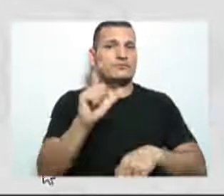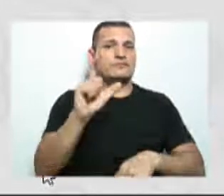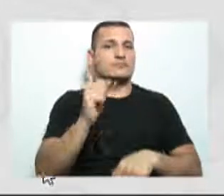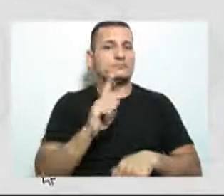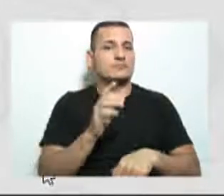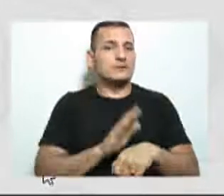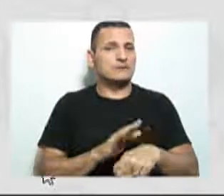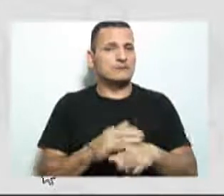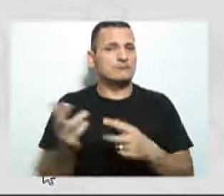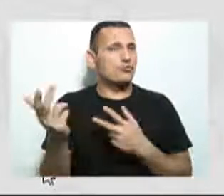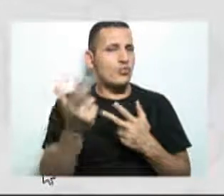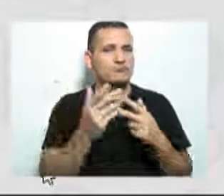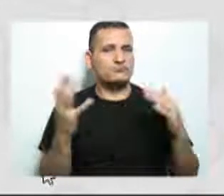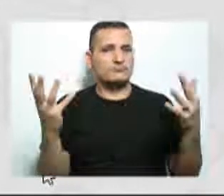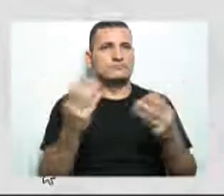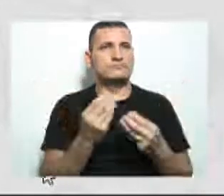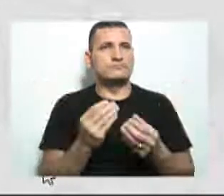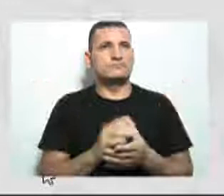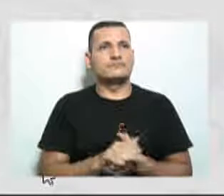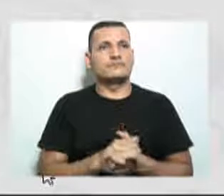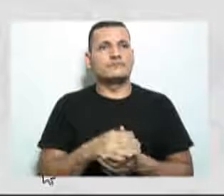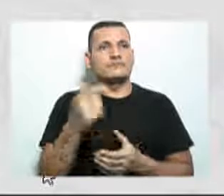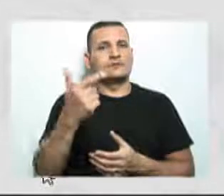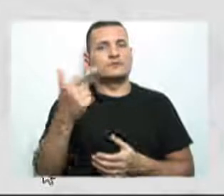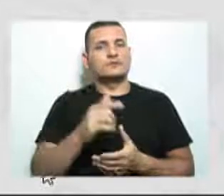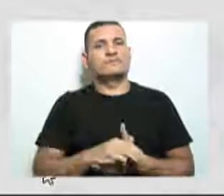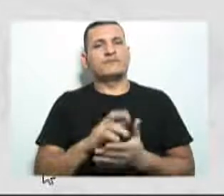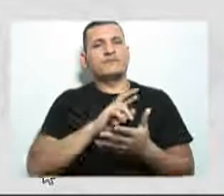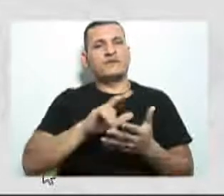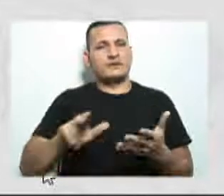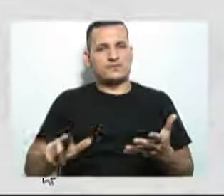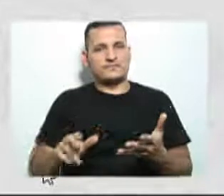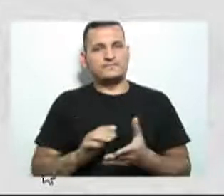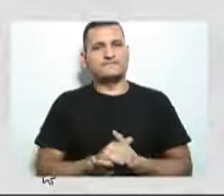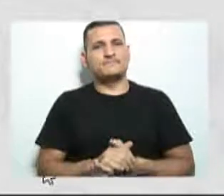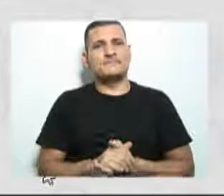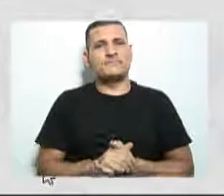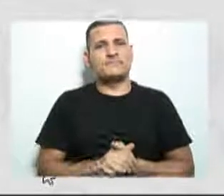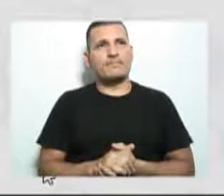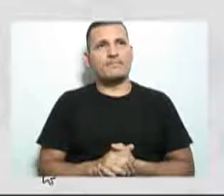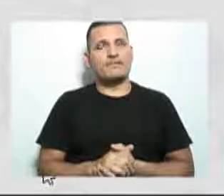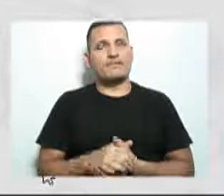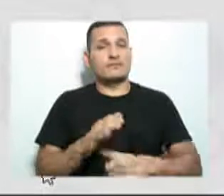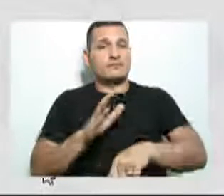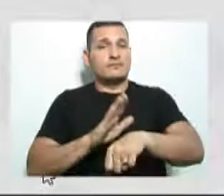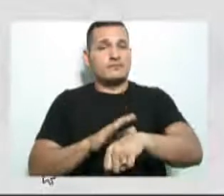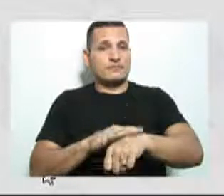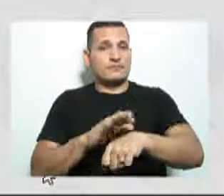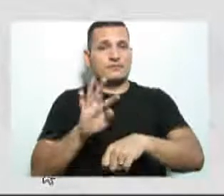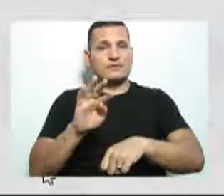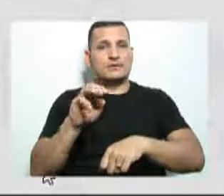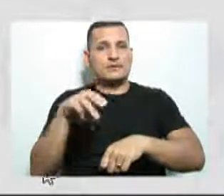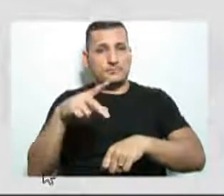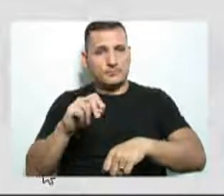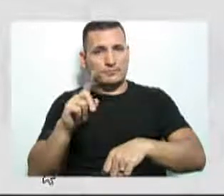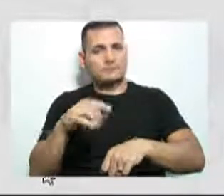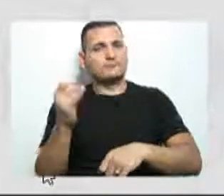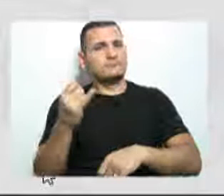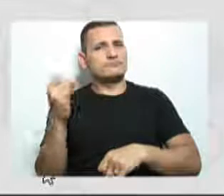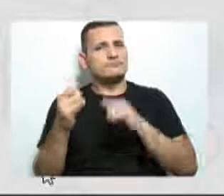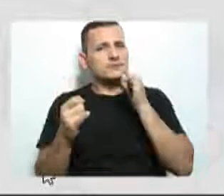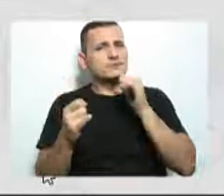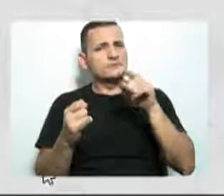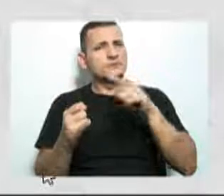mundo. Segunda variável, então. Não menos importante é o tempo. Se ele está ao seu